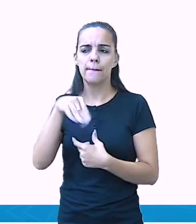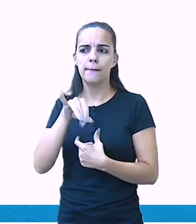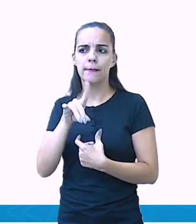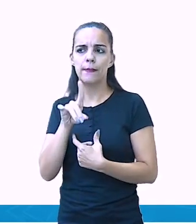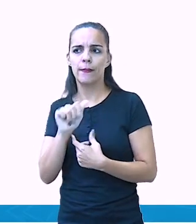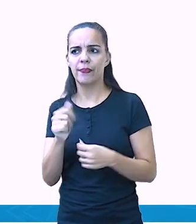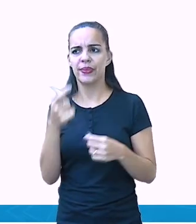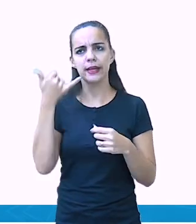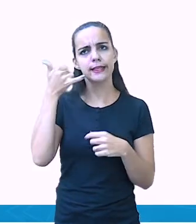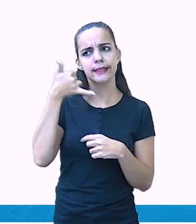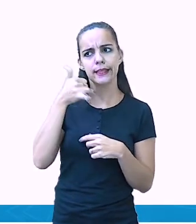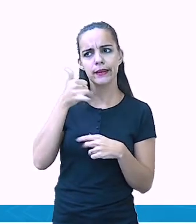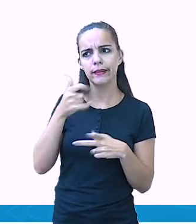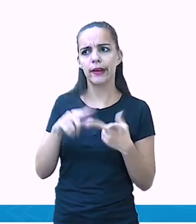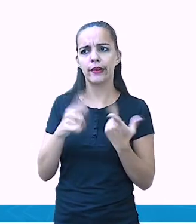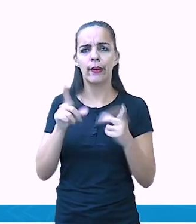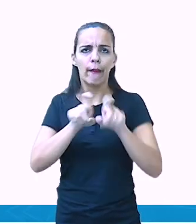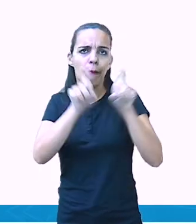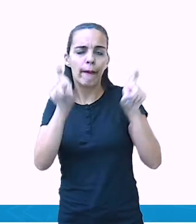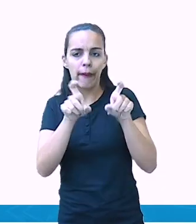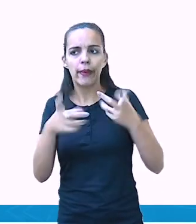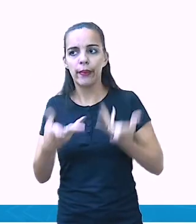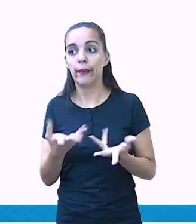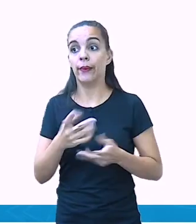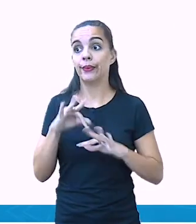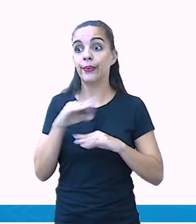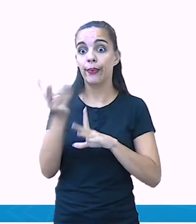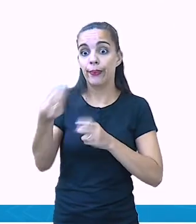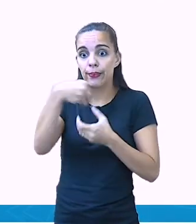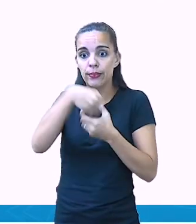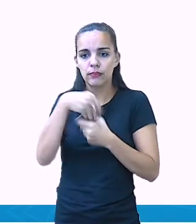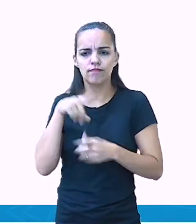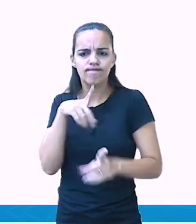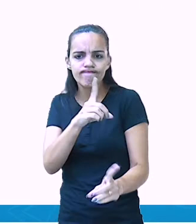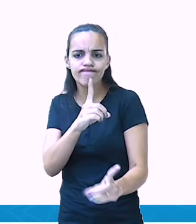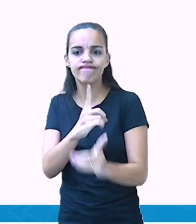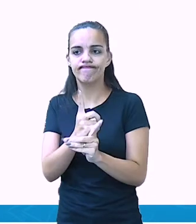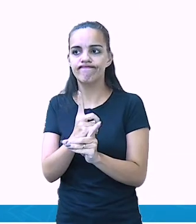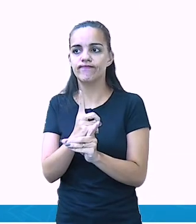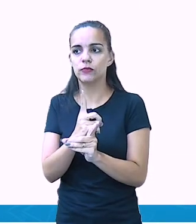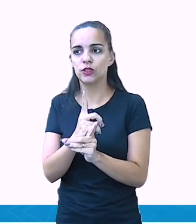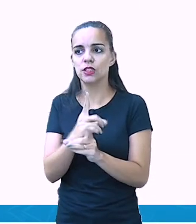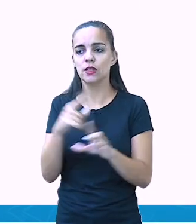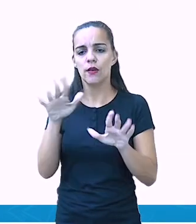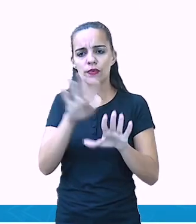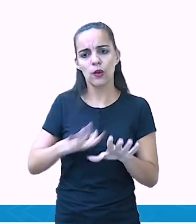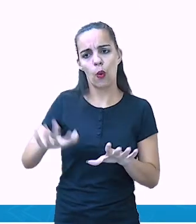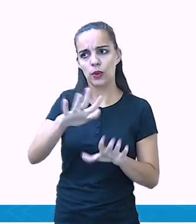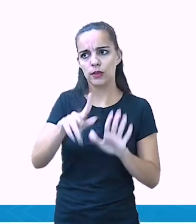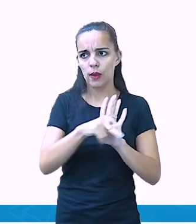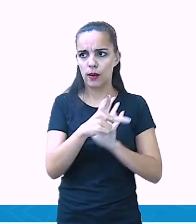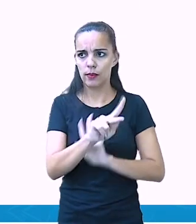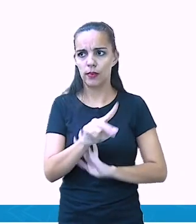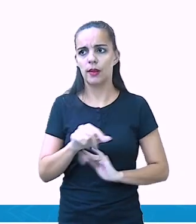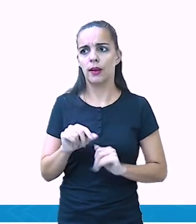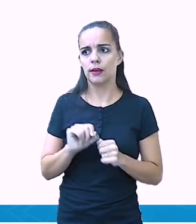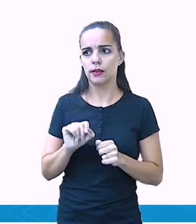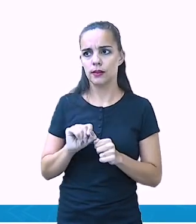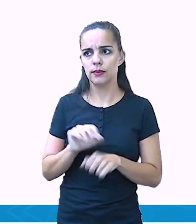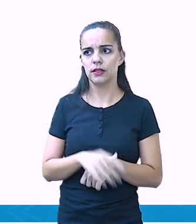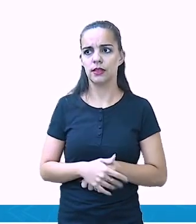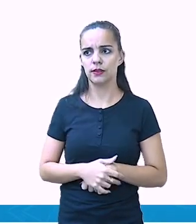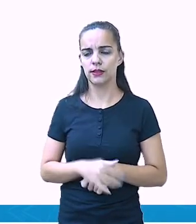o celular, o computador. Então as tirinhas também ganharam espaço aí na evolução